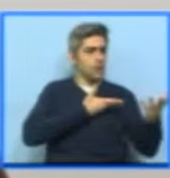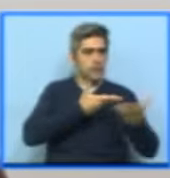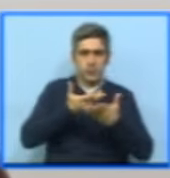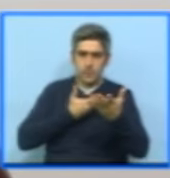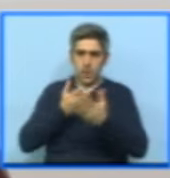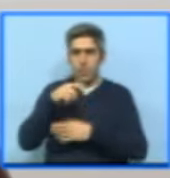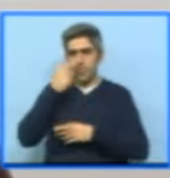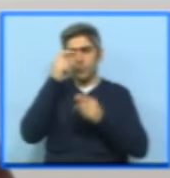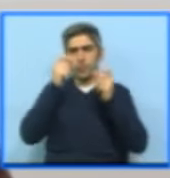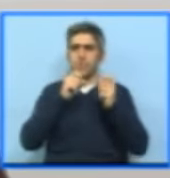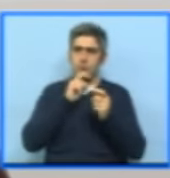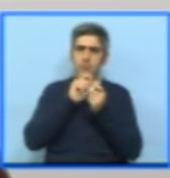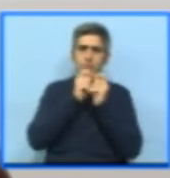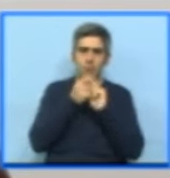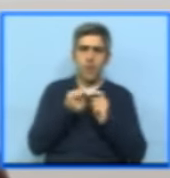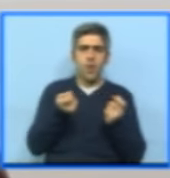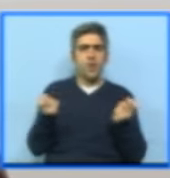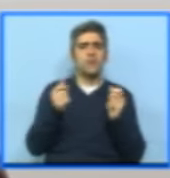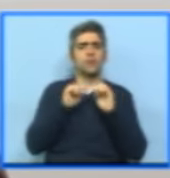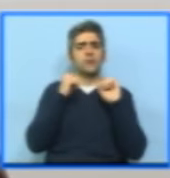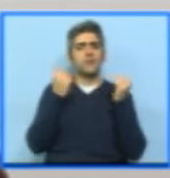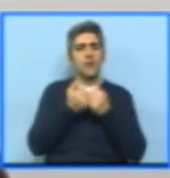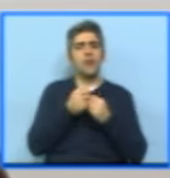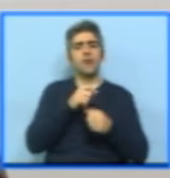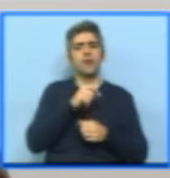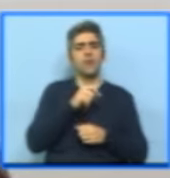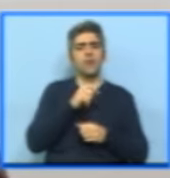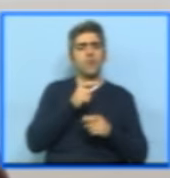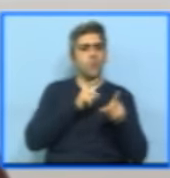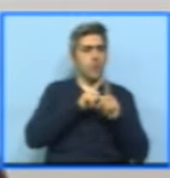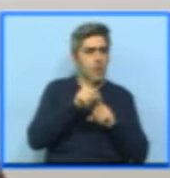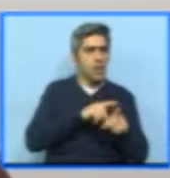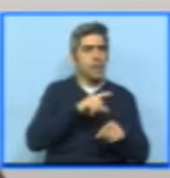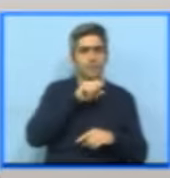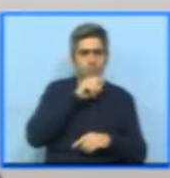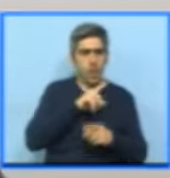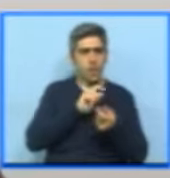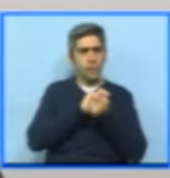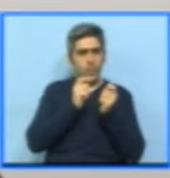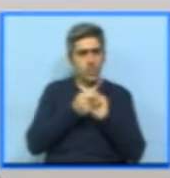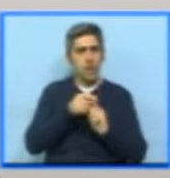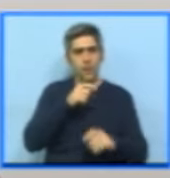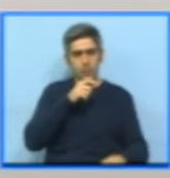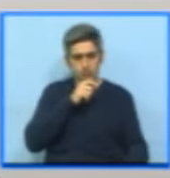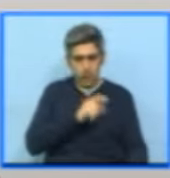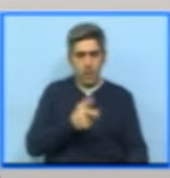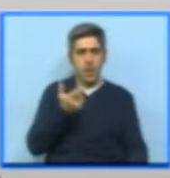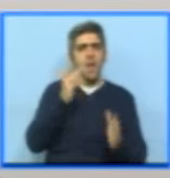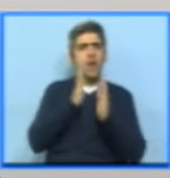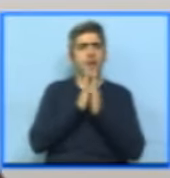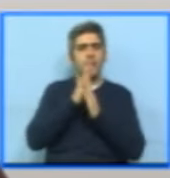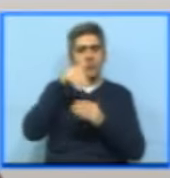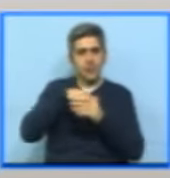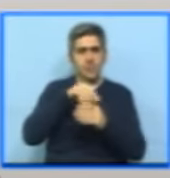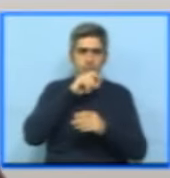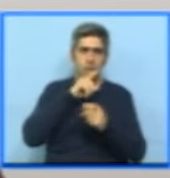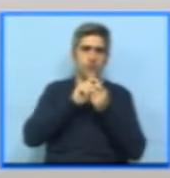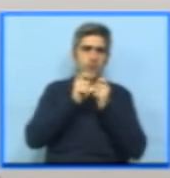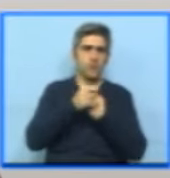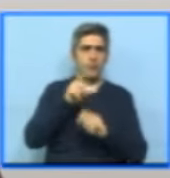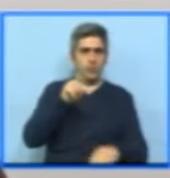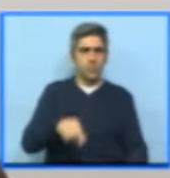pode mudar. A organização das sociedades, a política, pode mudar. A Igreja pode